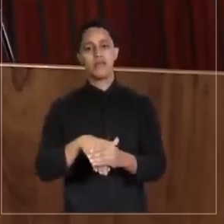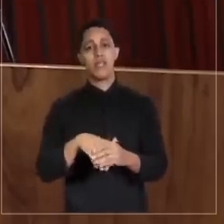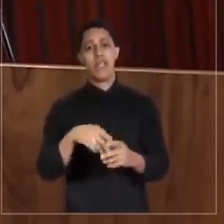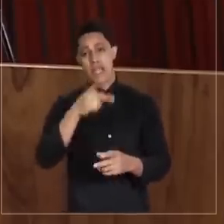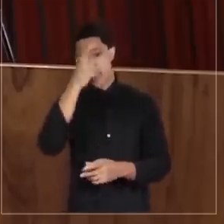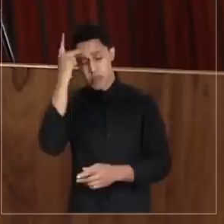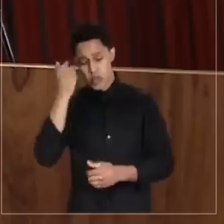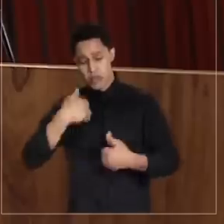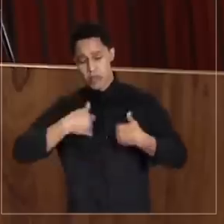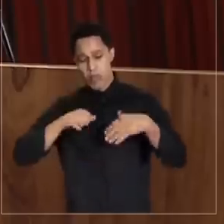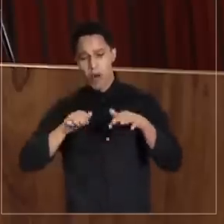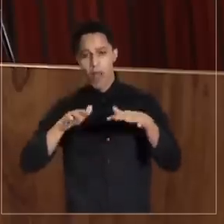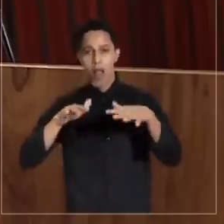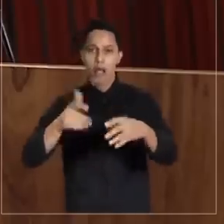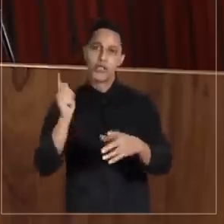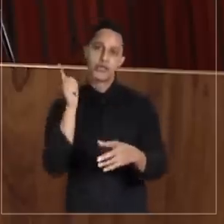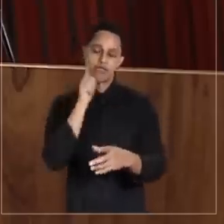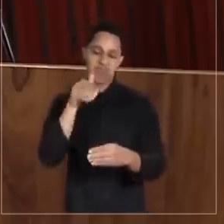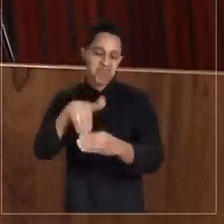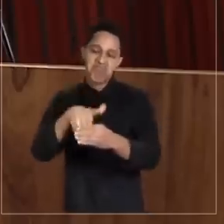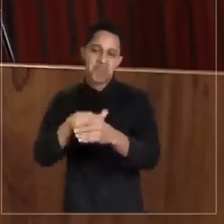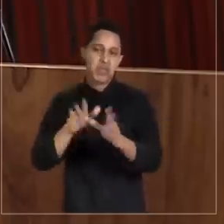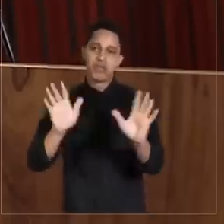os eleitores já se manifestaram.